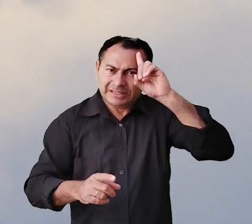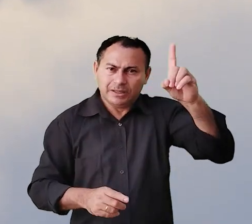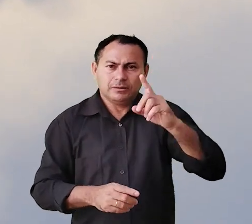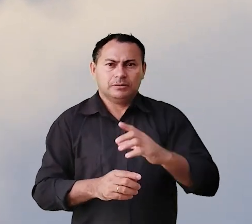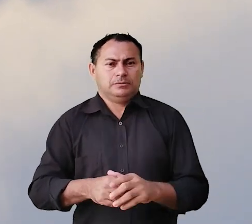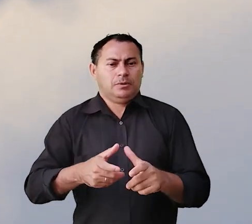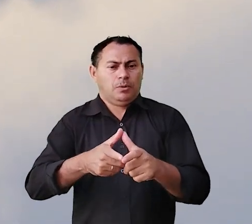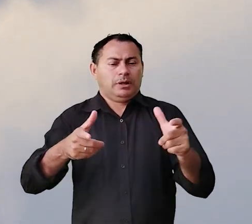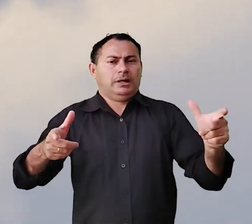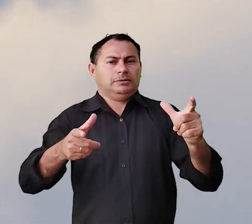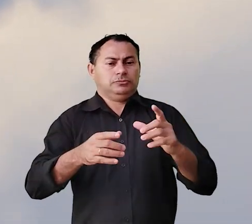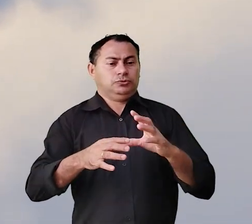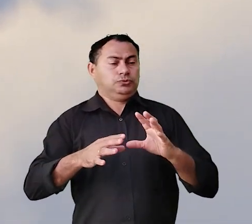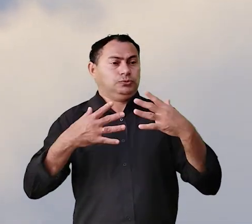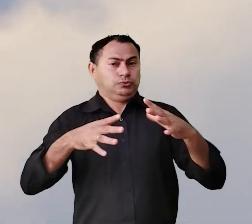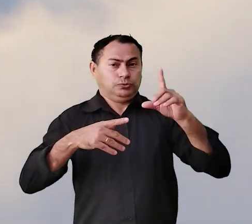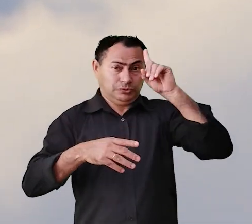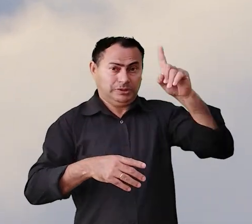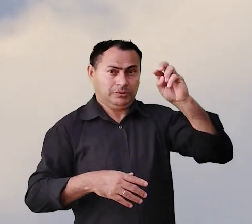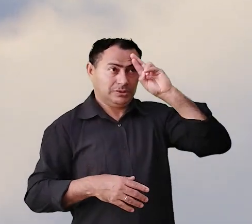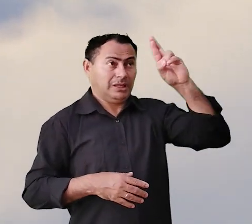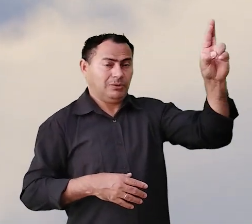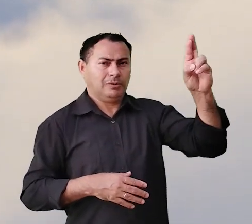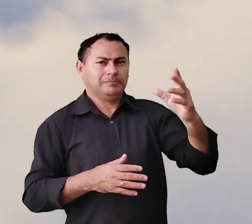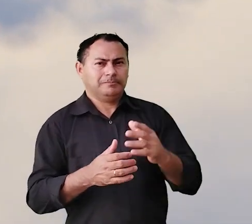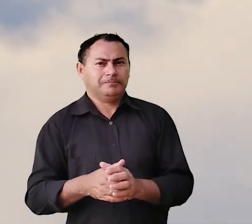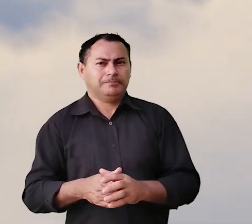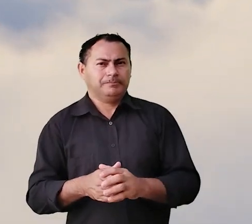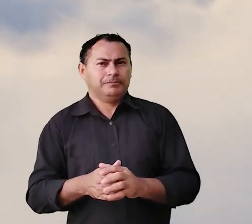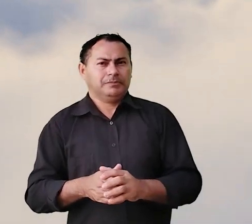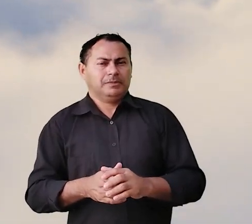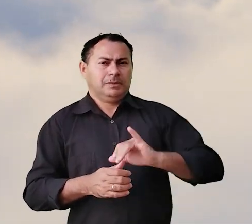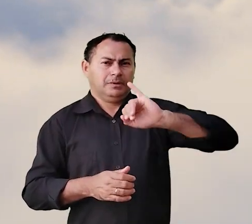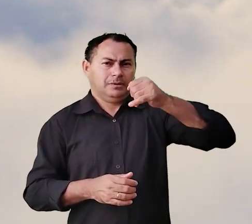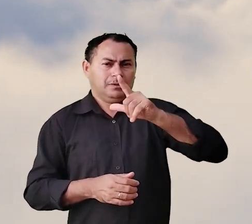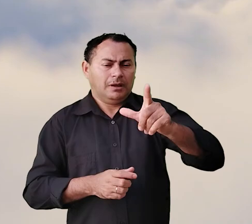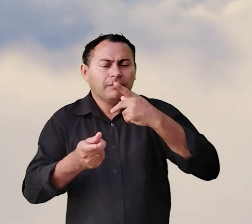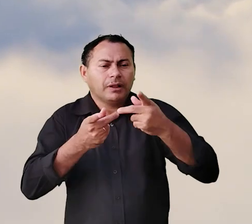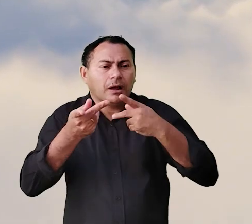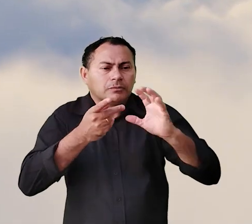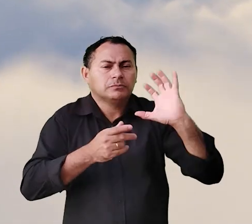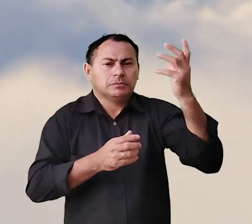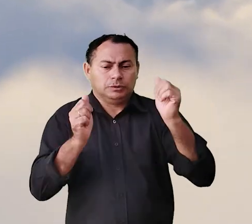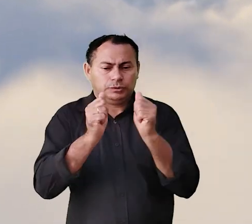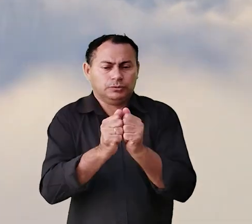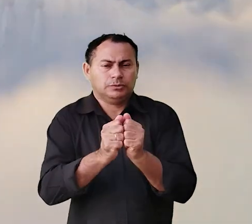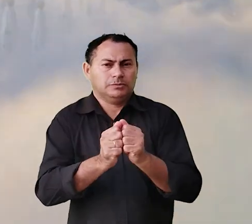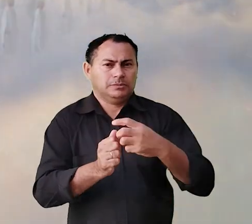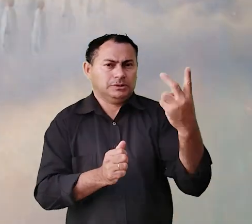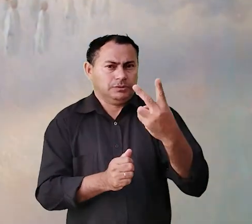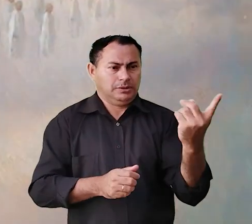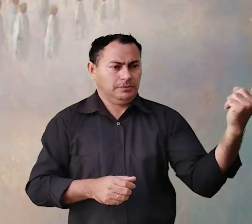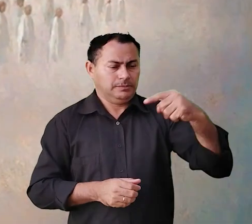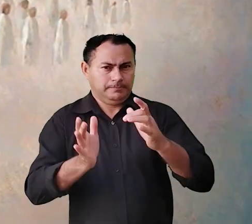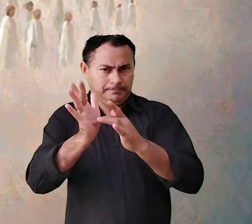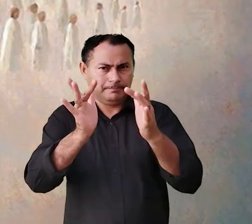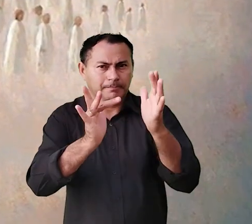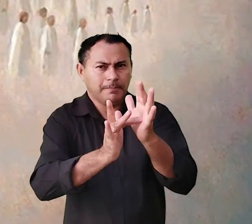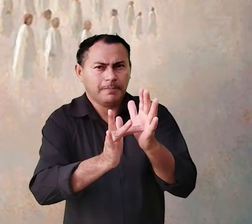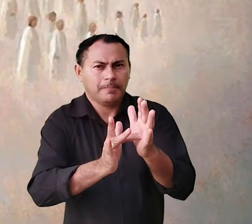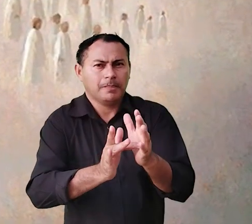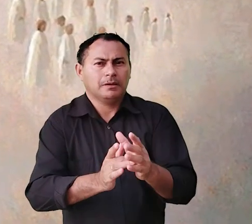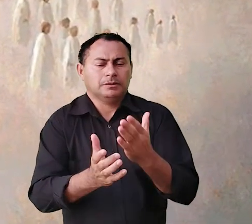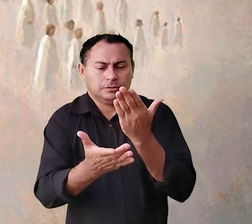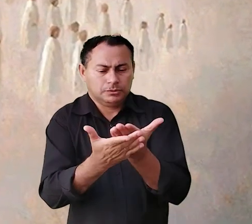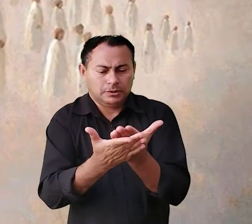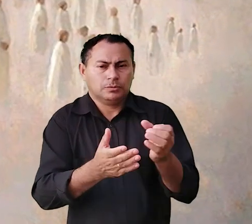refere a esses dias como o grande e temível dia do Senhor. Ele fala de eventos que acontecerão junto com a segunda vinda de